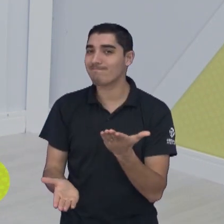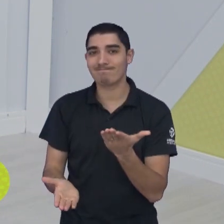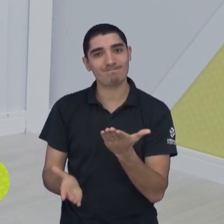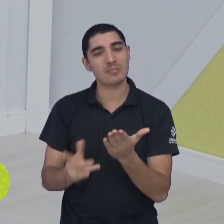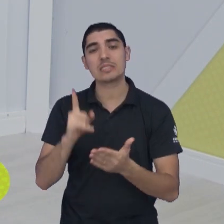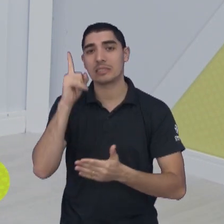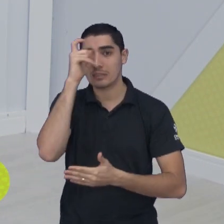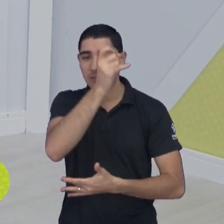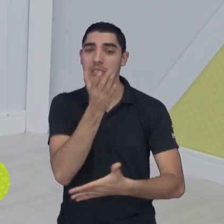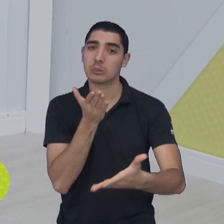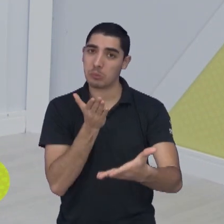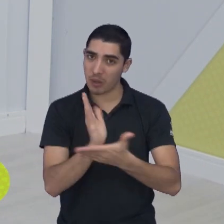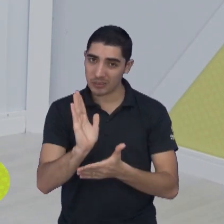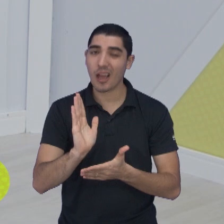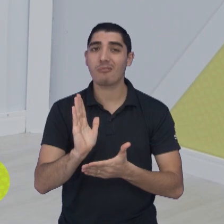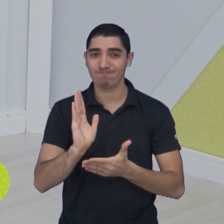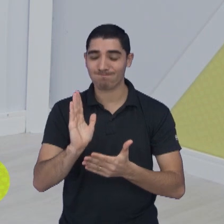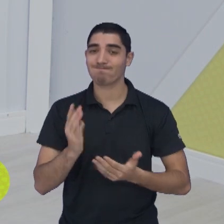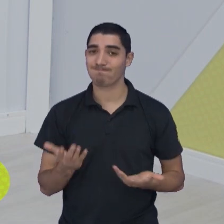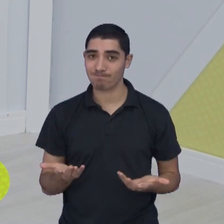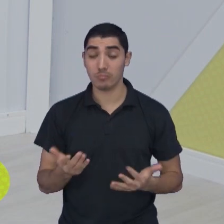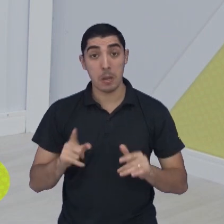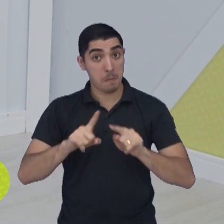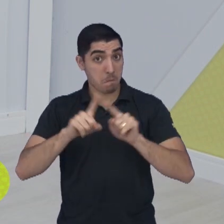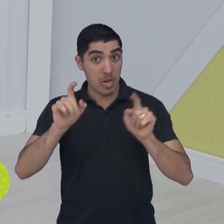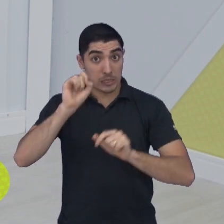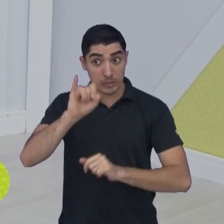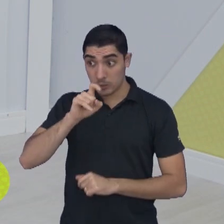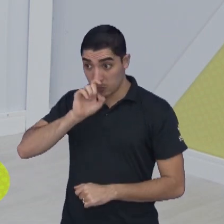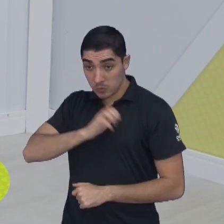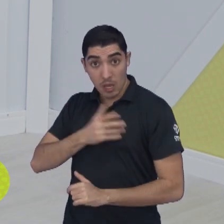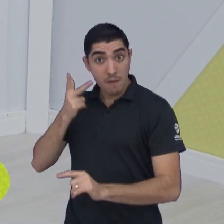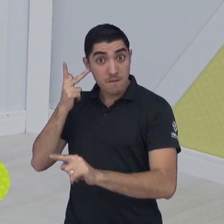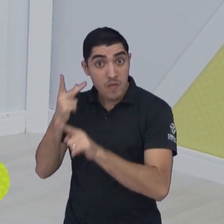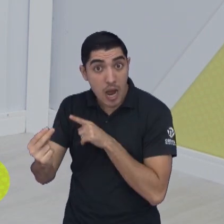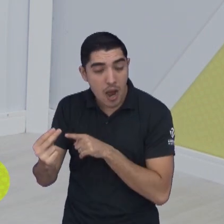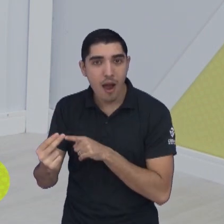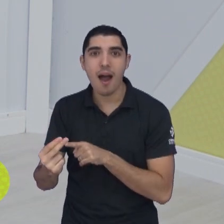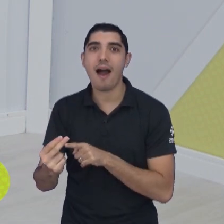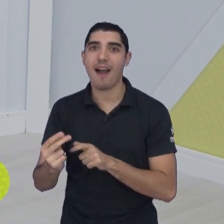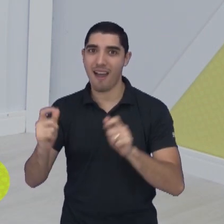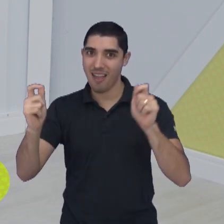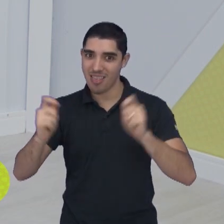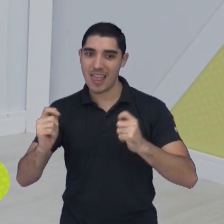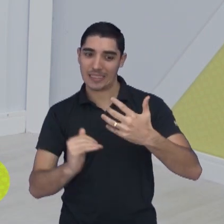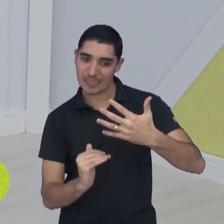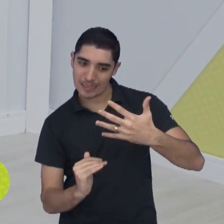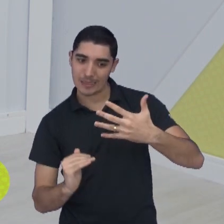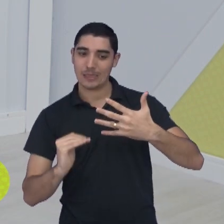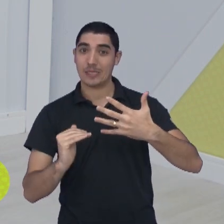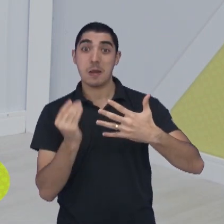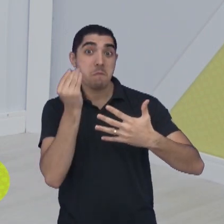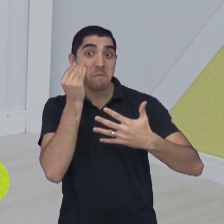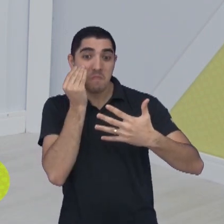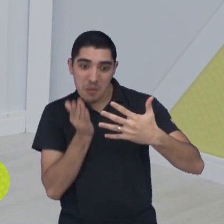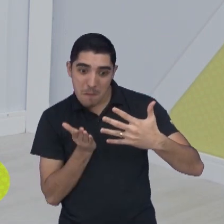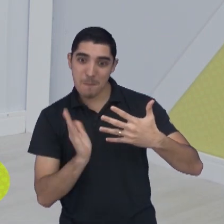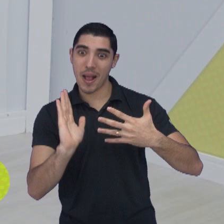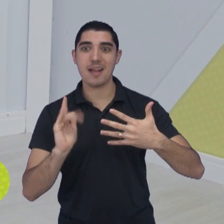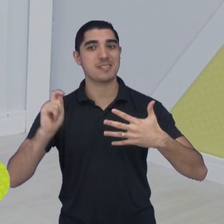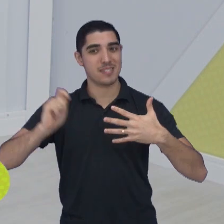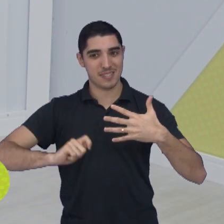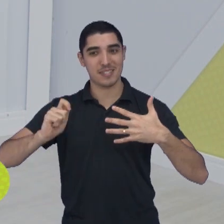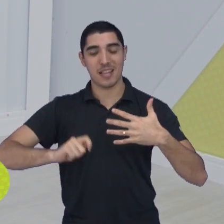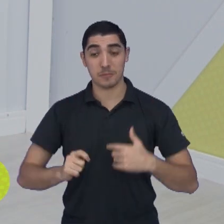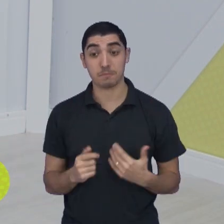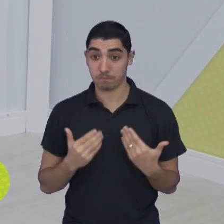time em termos de classificação. Mas se ela vier, a vitória vier, o time volta a brigar por uma vaga à próxima fase da